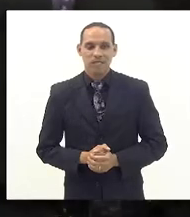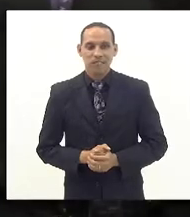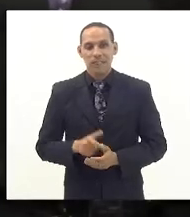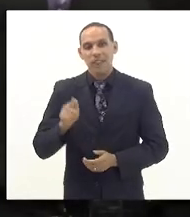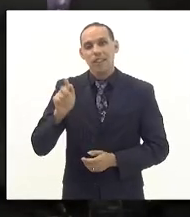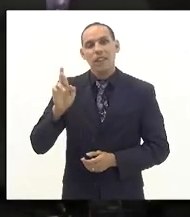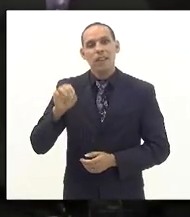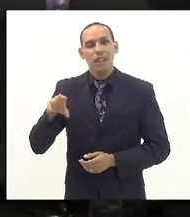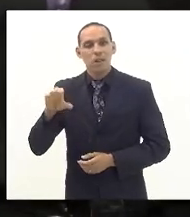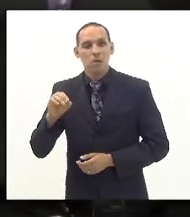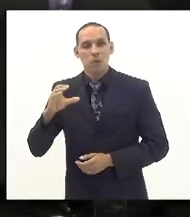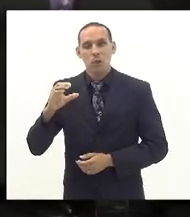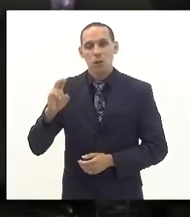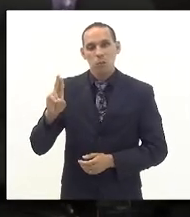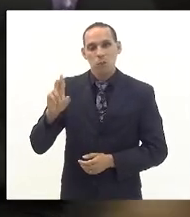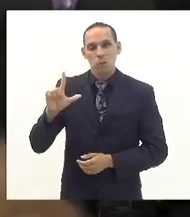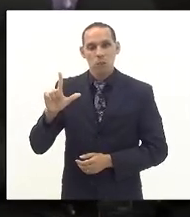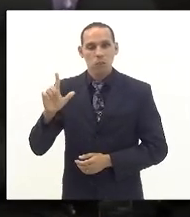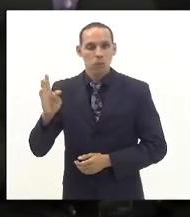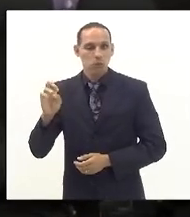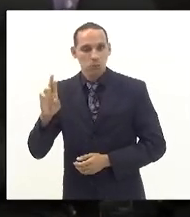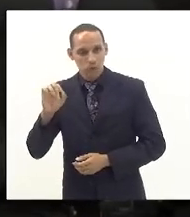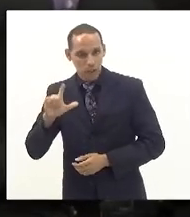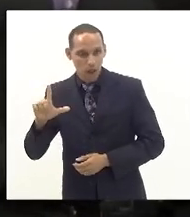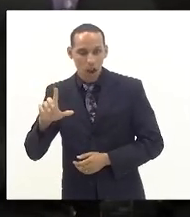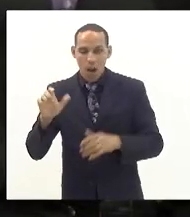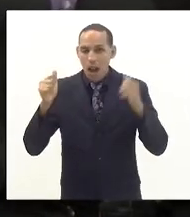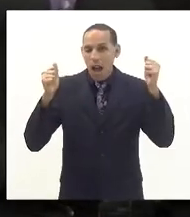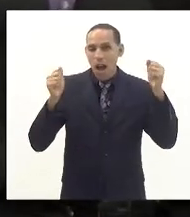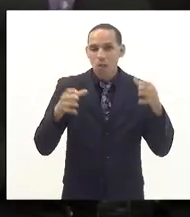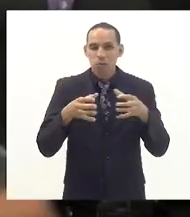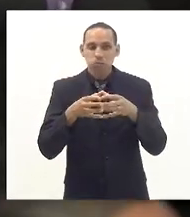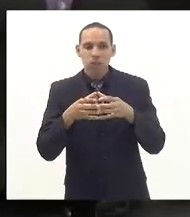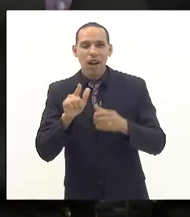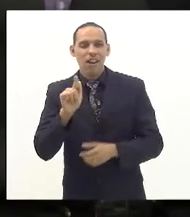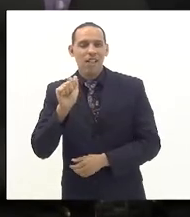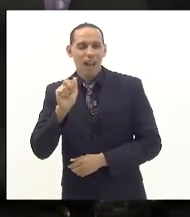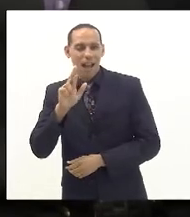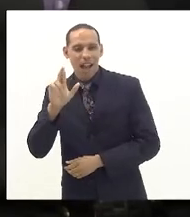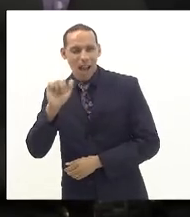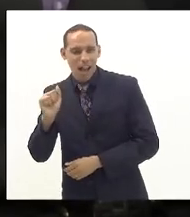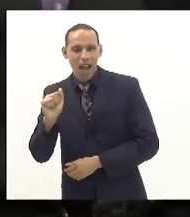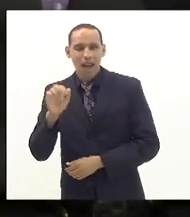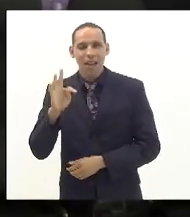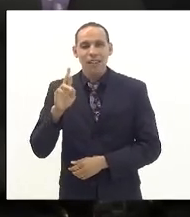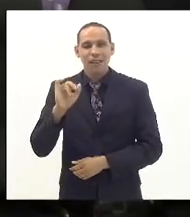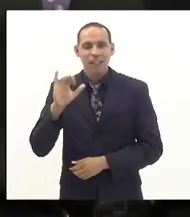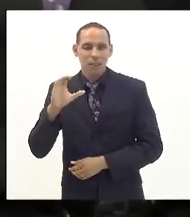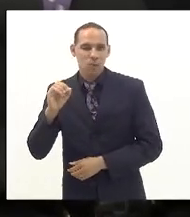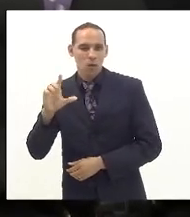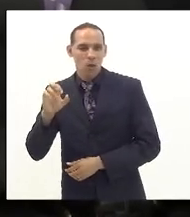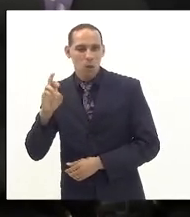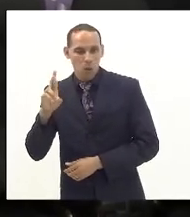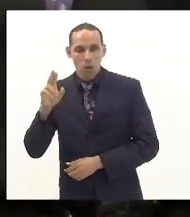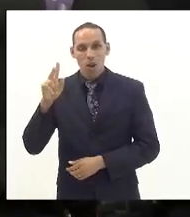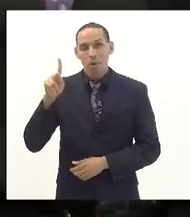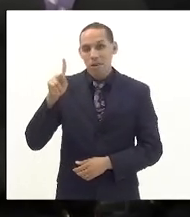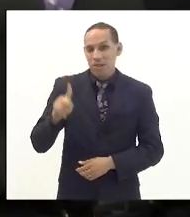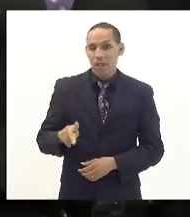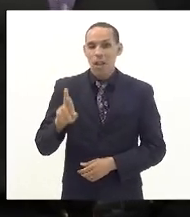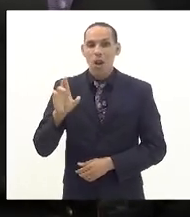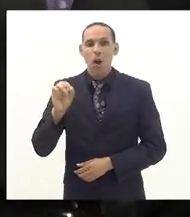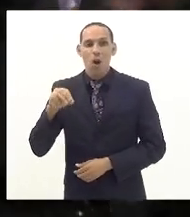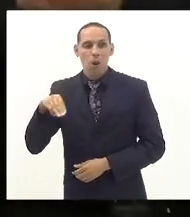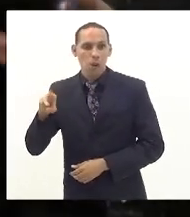Grêmio Cultural, torcida organizada Garra Tricolor, representado pelo presidente Rômulo